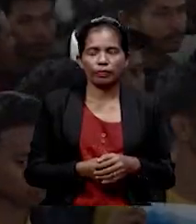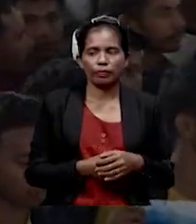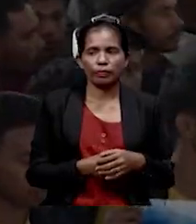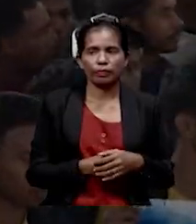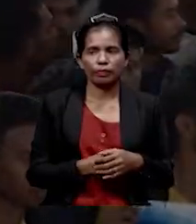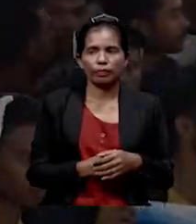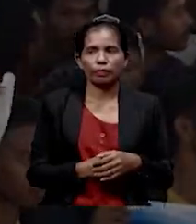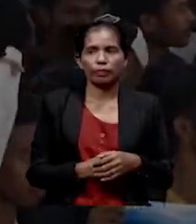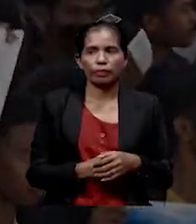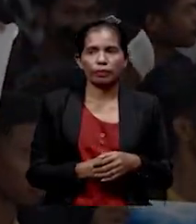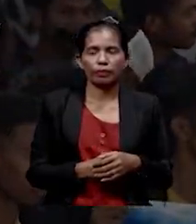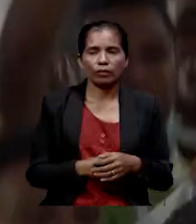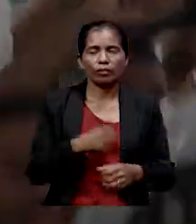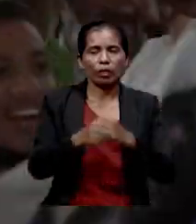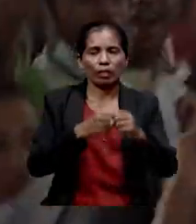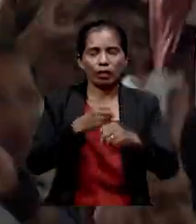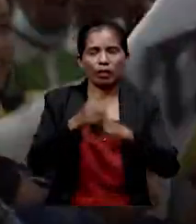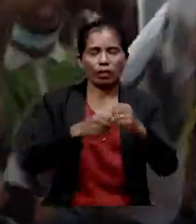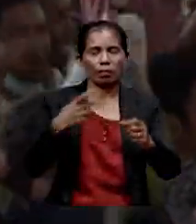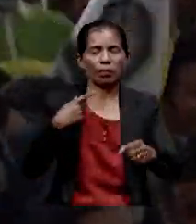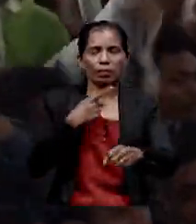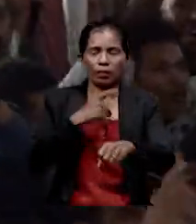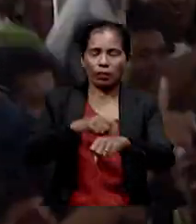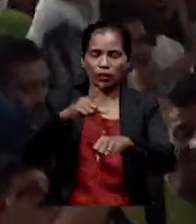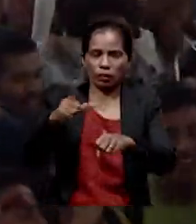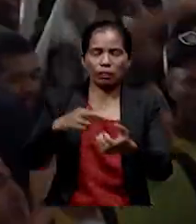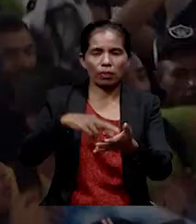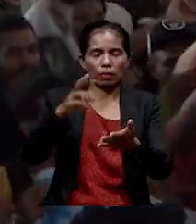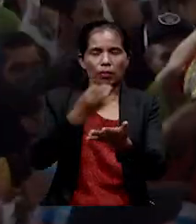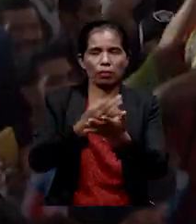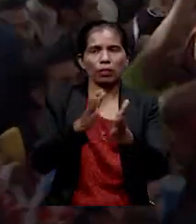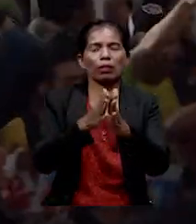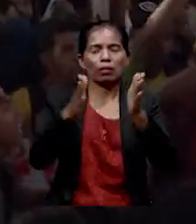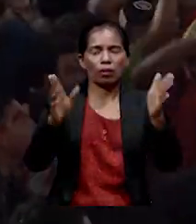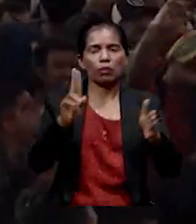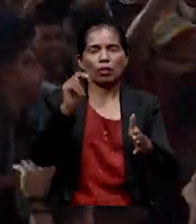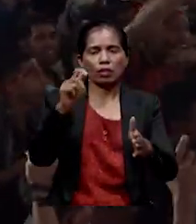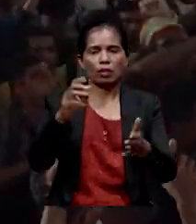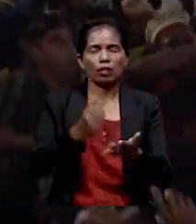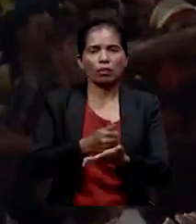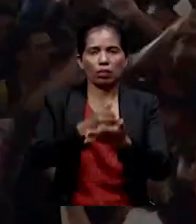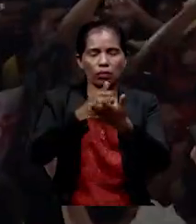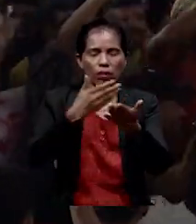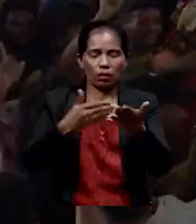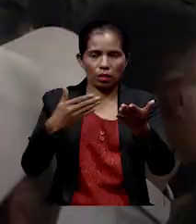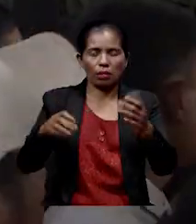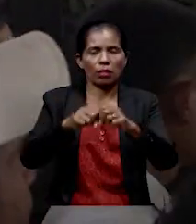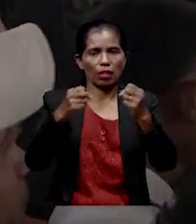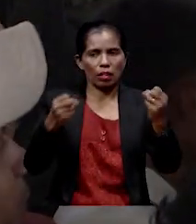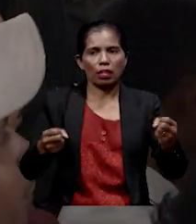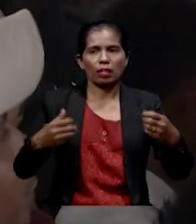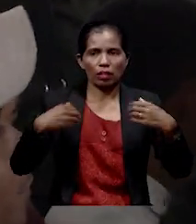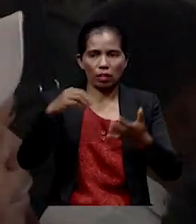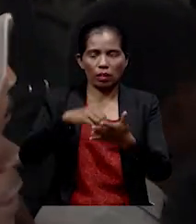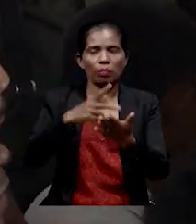Tuir estudante serne mas que tinantinang Parlamento Nasional aprobo orsamento ho montante bot bau enteli atu resolve fasilidade NBAT no kria